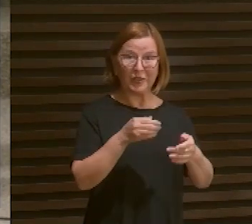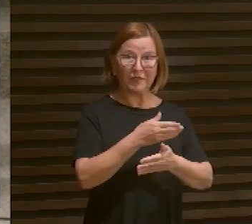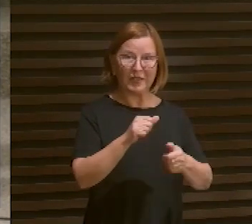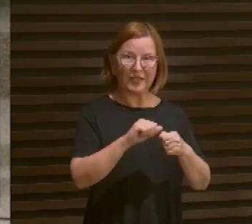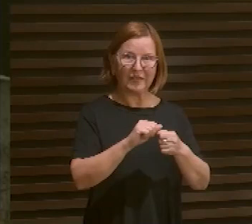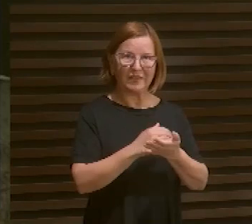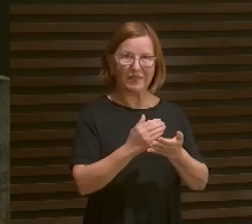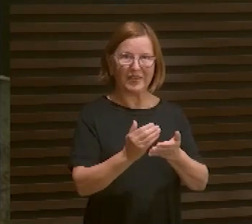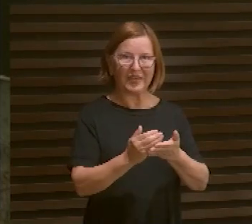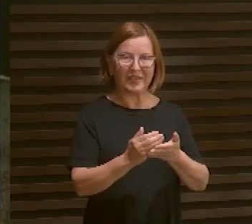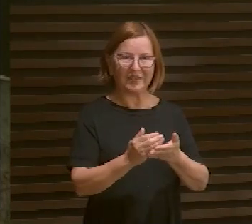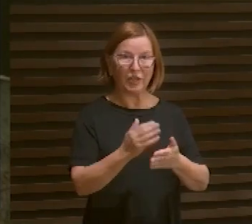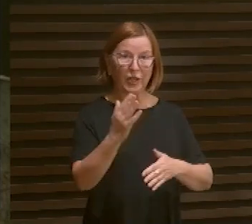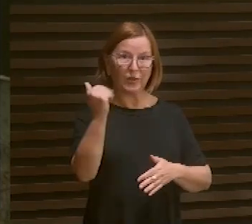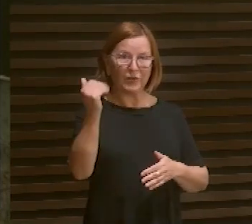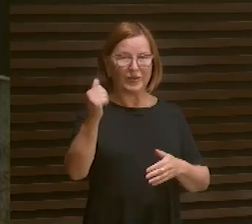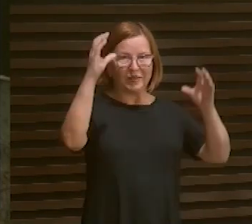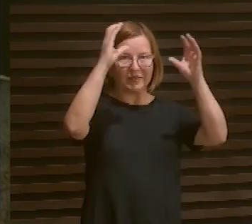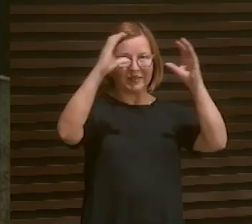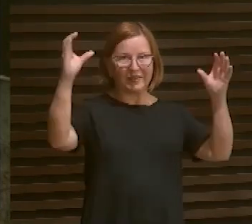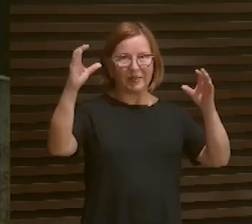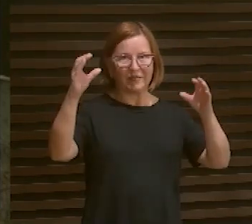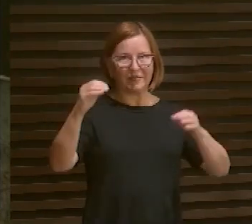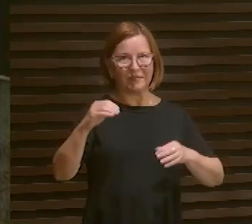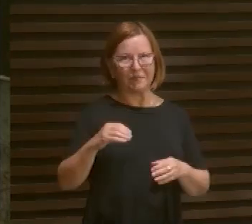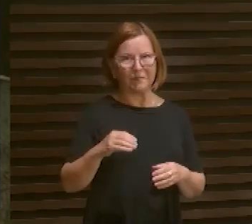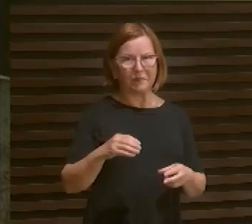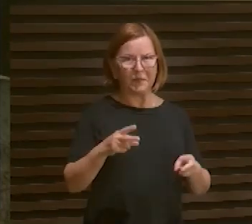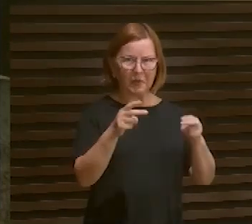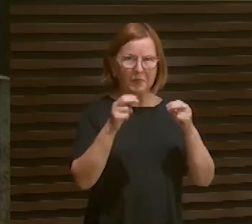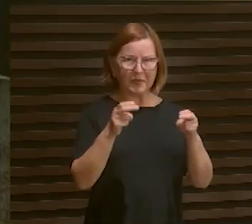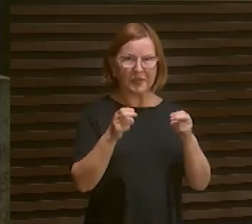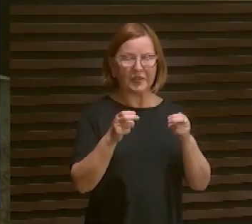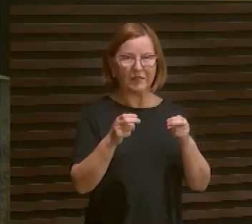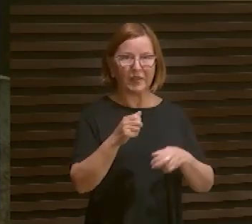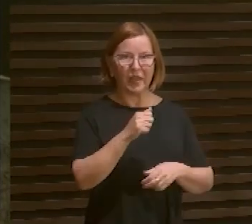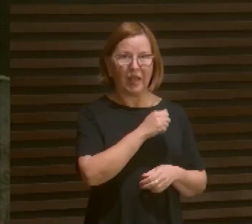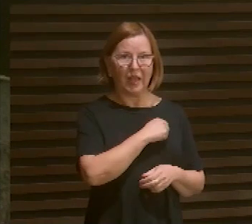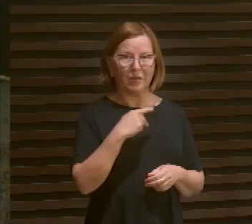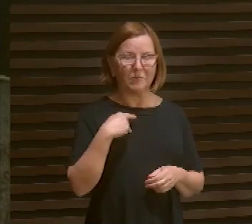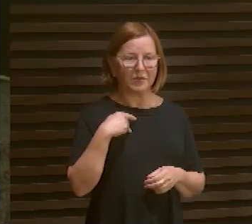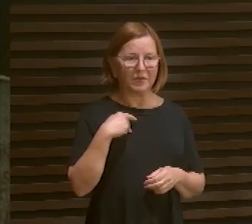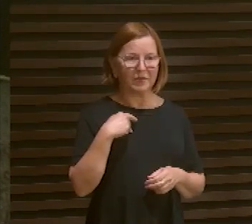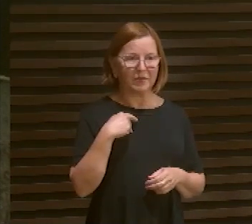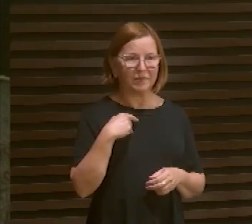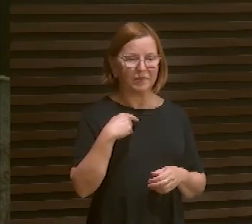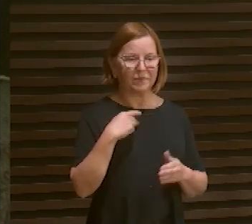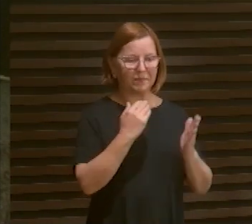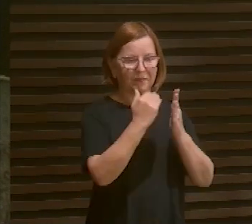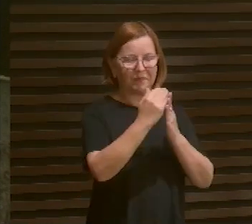vocação celestial, considerai atentamente o apóstolo e sumo sacerdote da